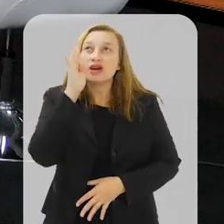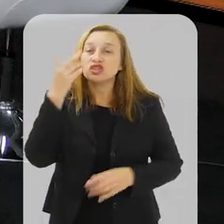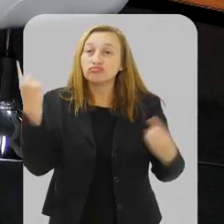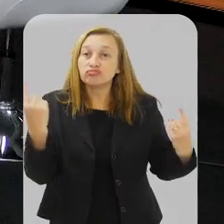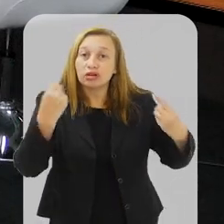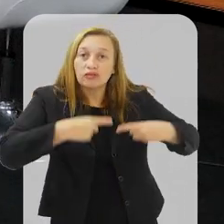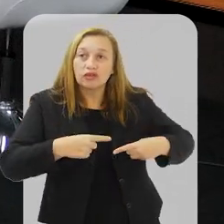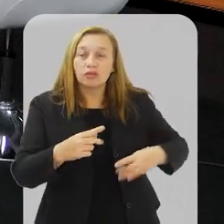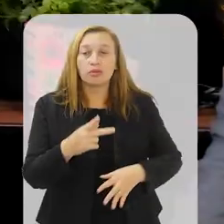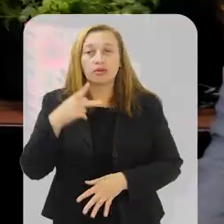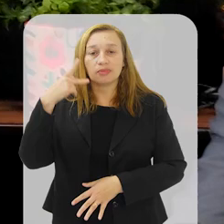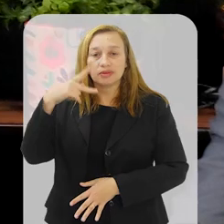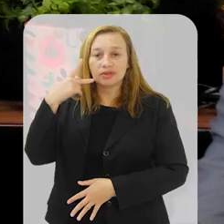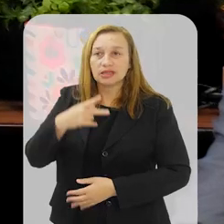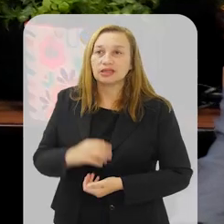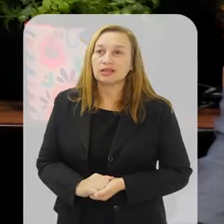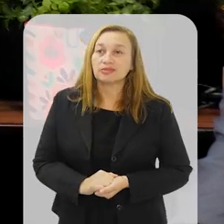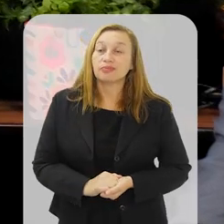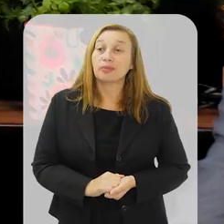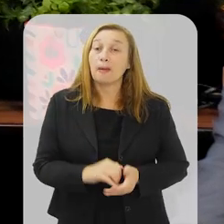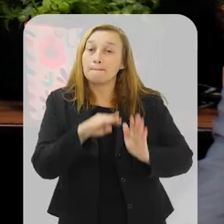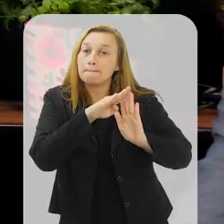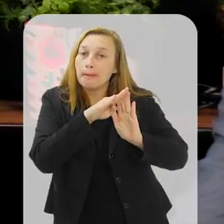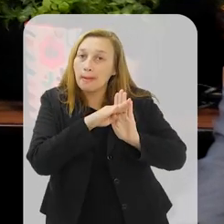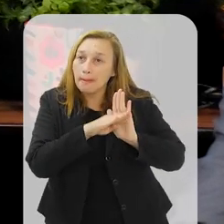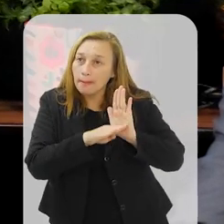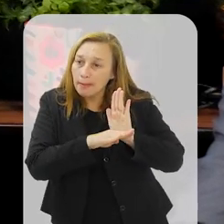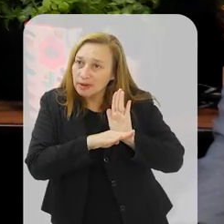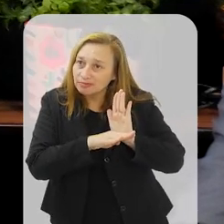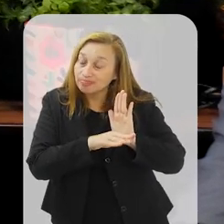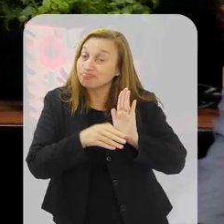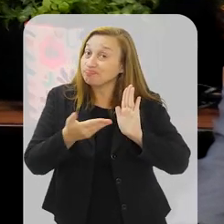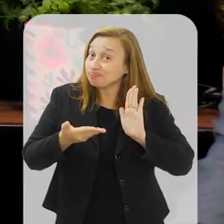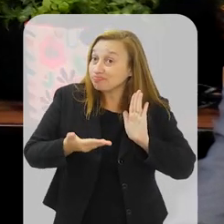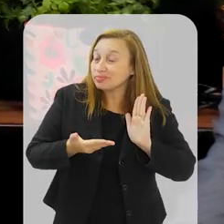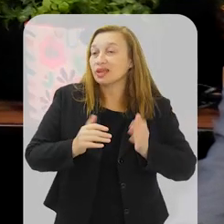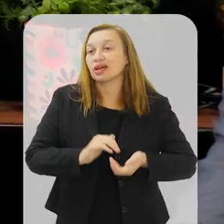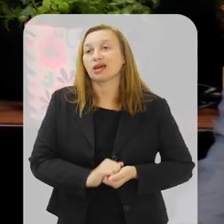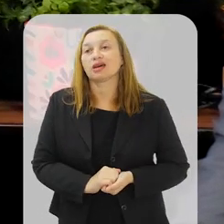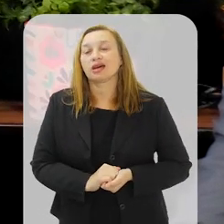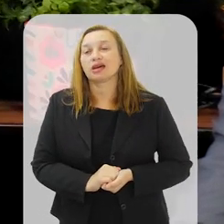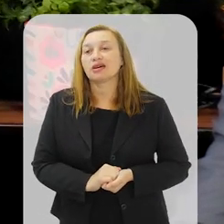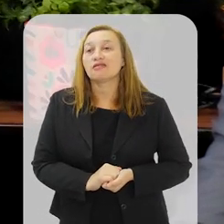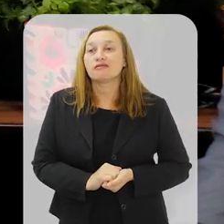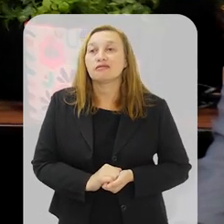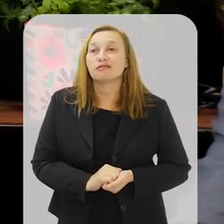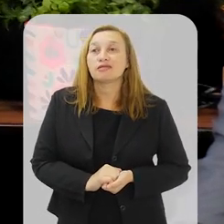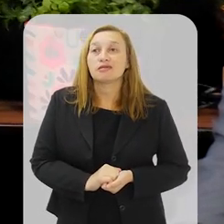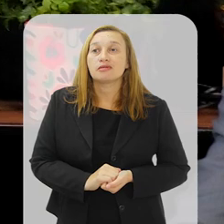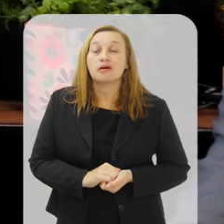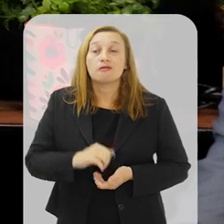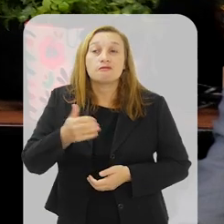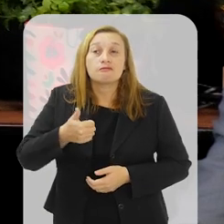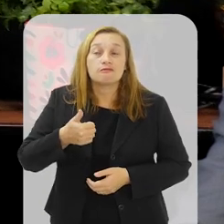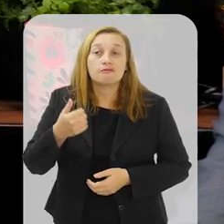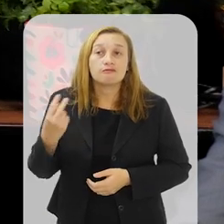eh para os parlamentares e a questão da agenda nas eh priorizar né nas